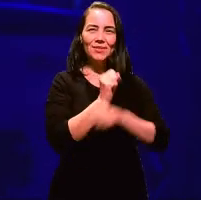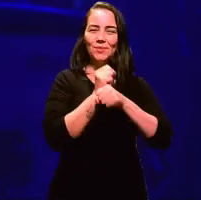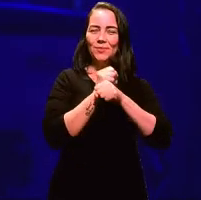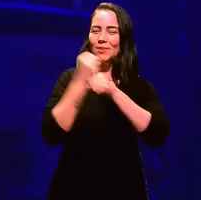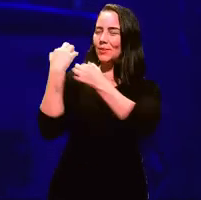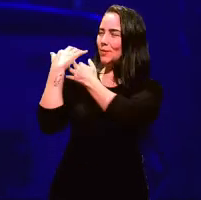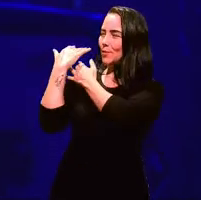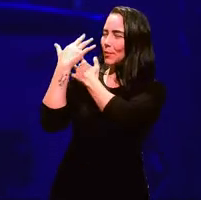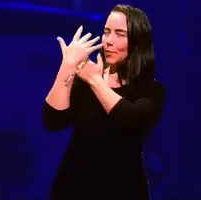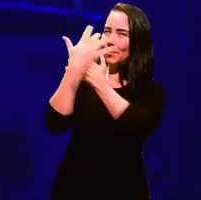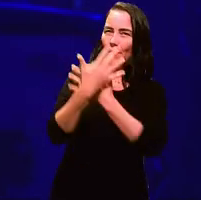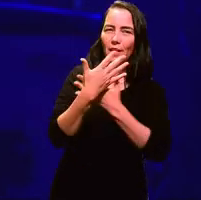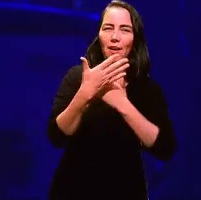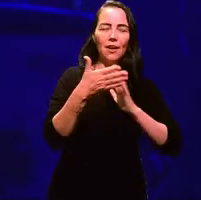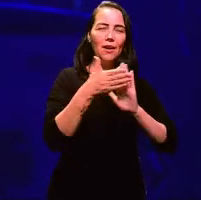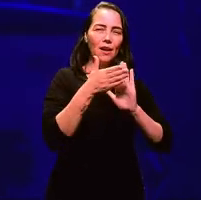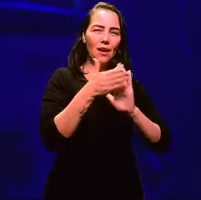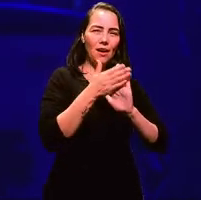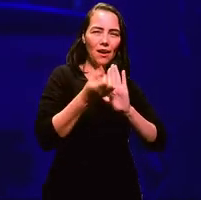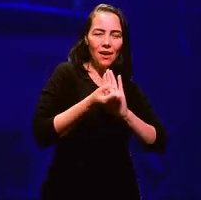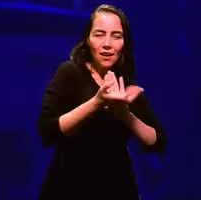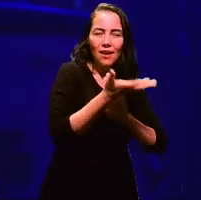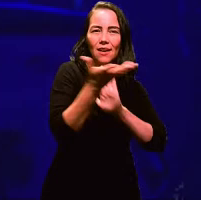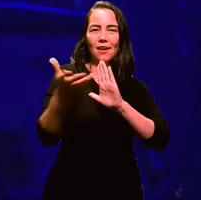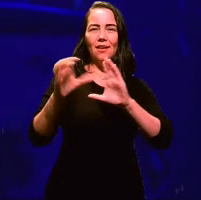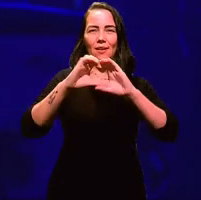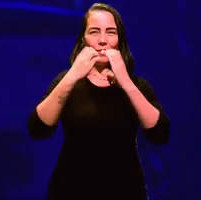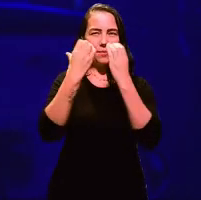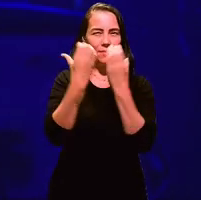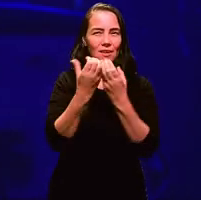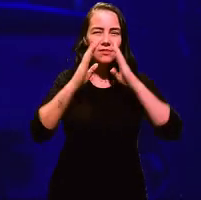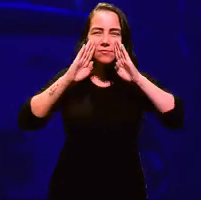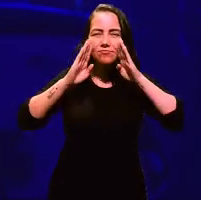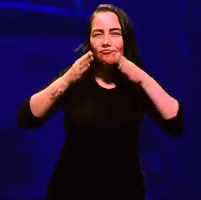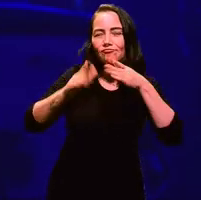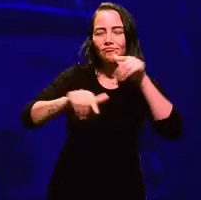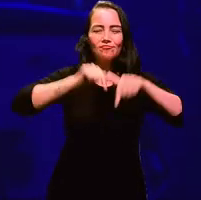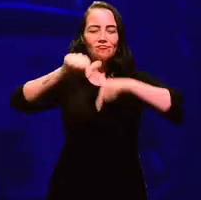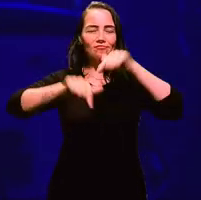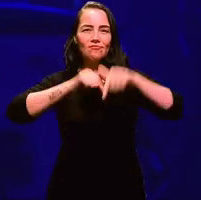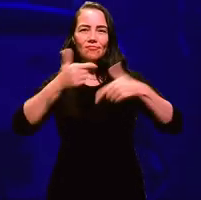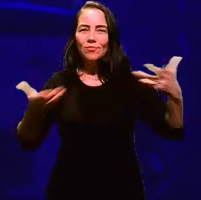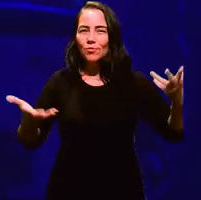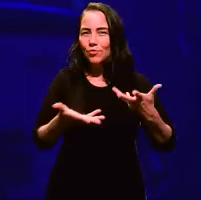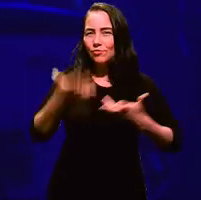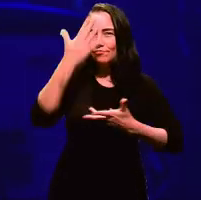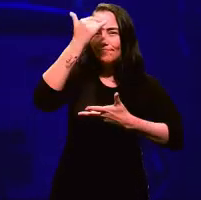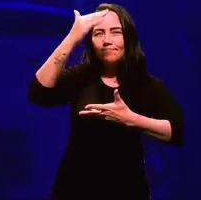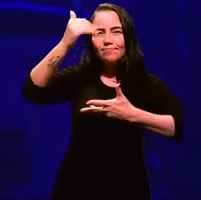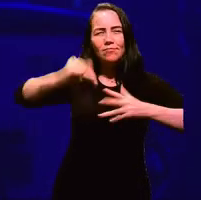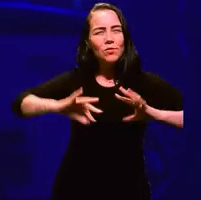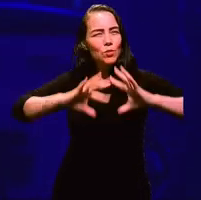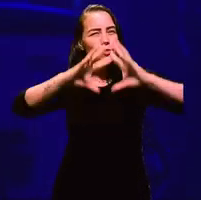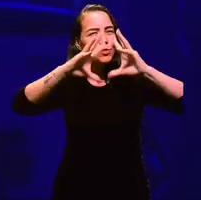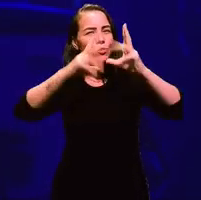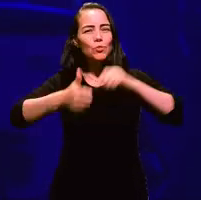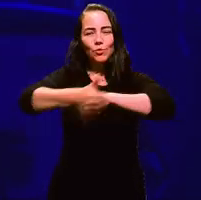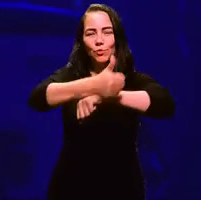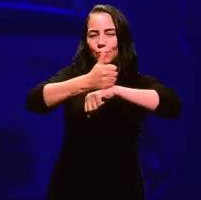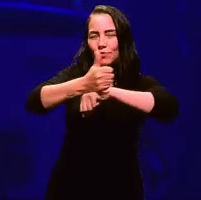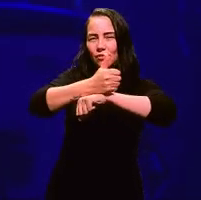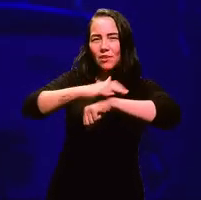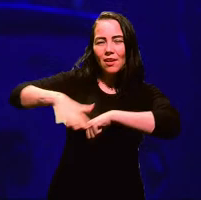vitais serviços prestados à comunidade. Esta homenagem é para todos os profissionais da